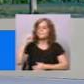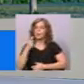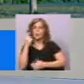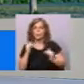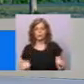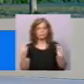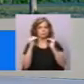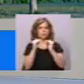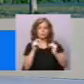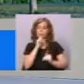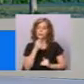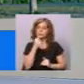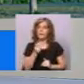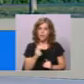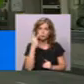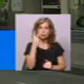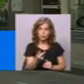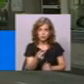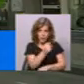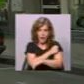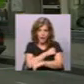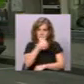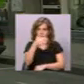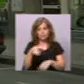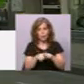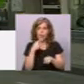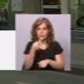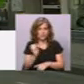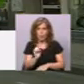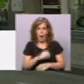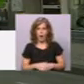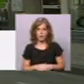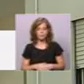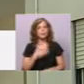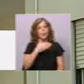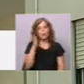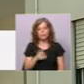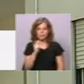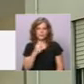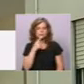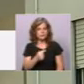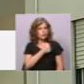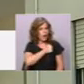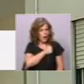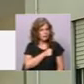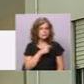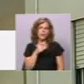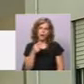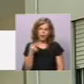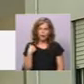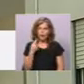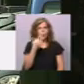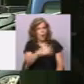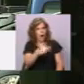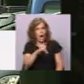nos próximos 2 anos nem essas casas vão existir. Quase um terço dos consumidores refere que o valor da casa não se ajusta ao orçamento. Os